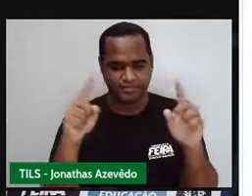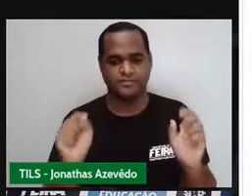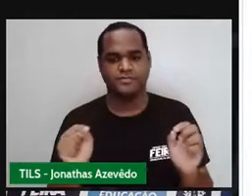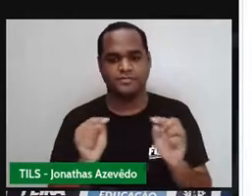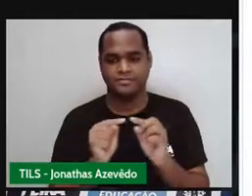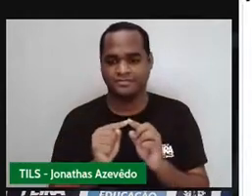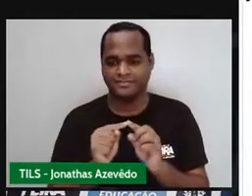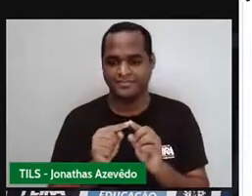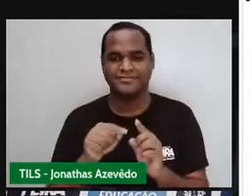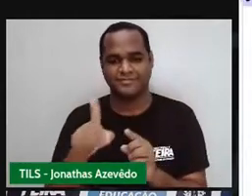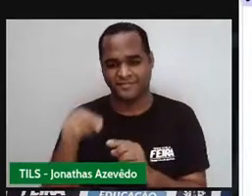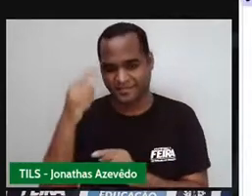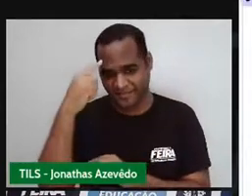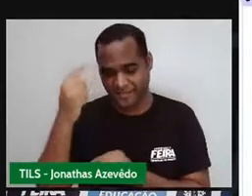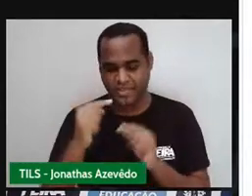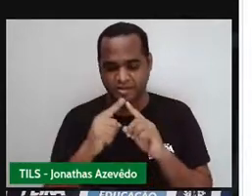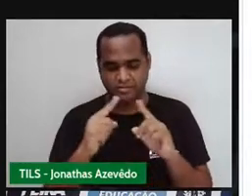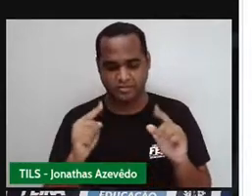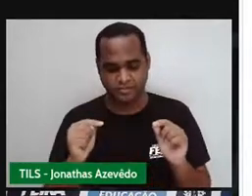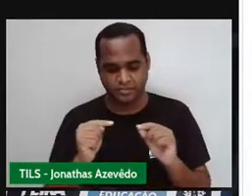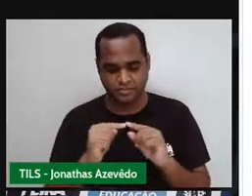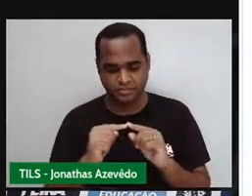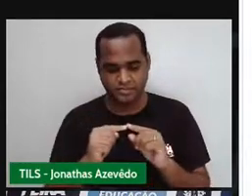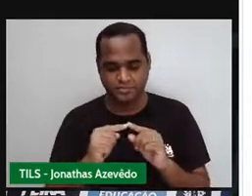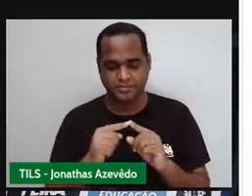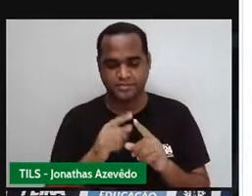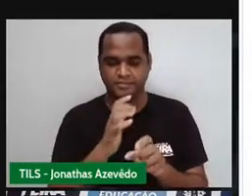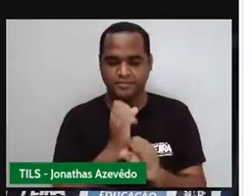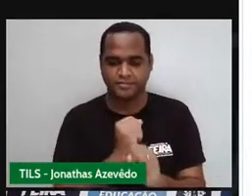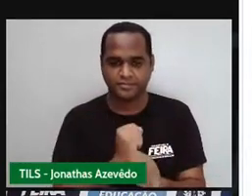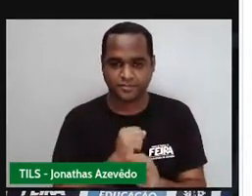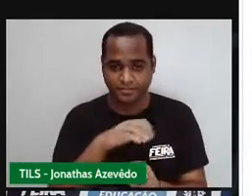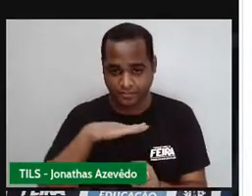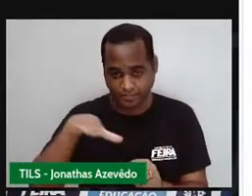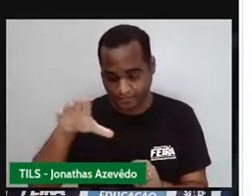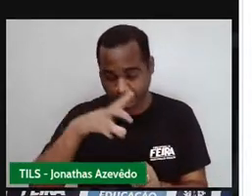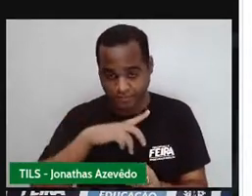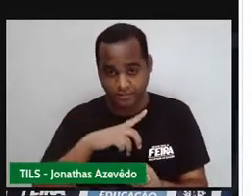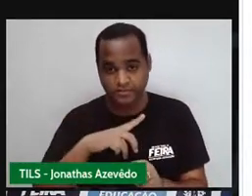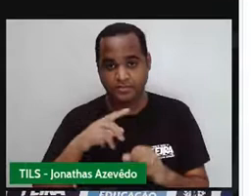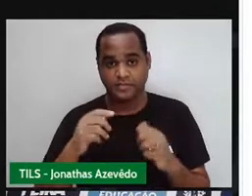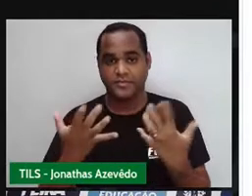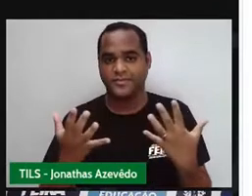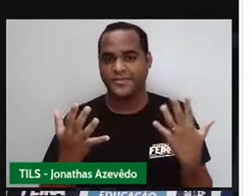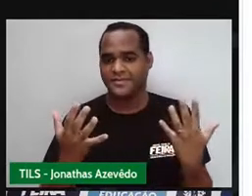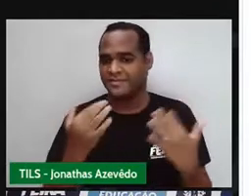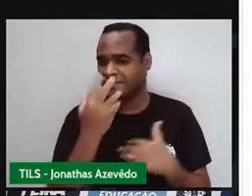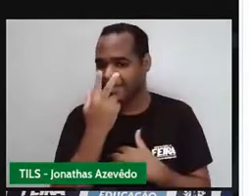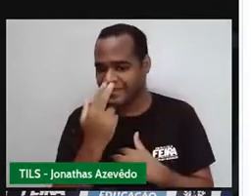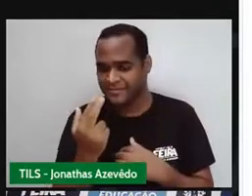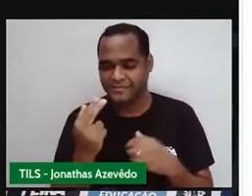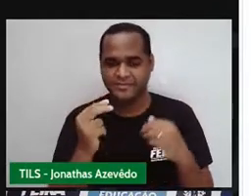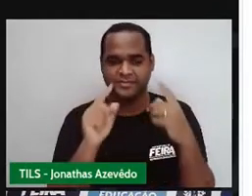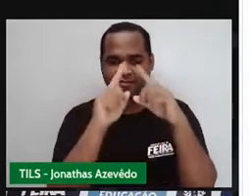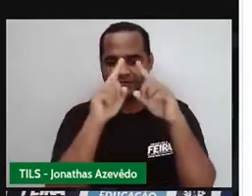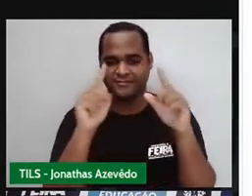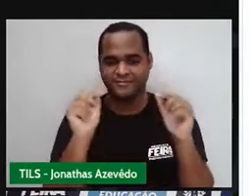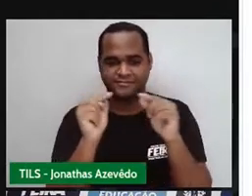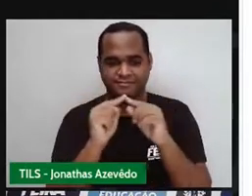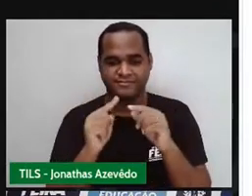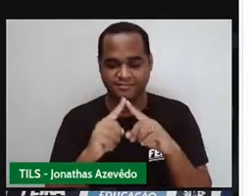debaixo certo então vamos calcular a área desse retângulo maior que por cima